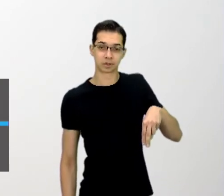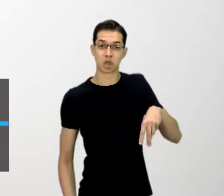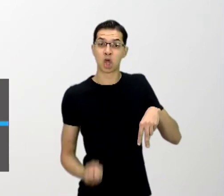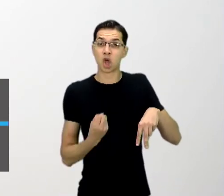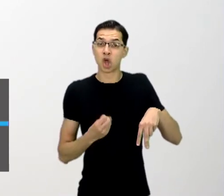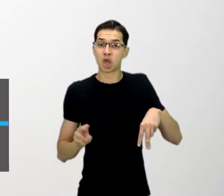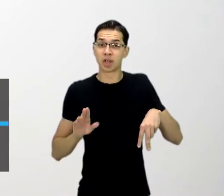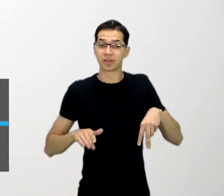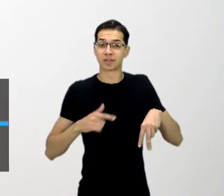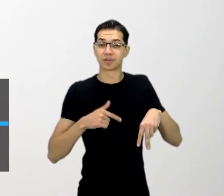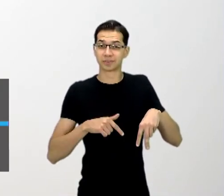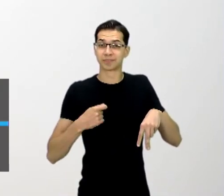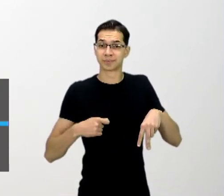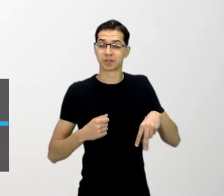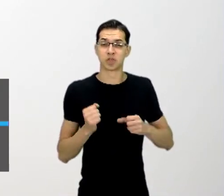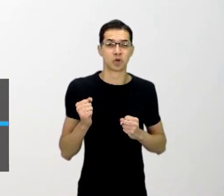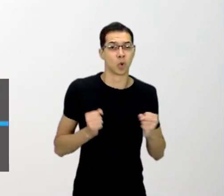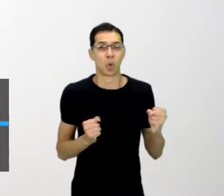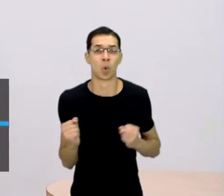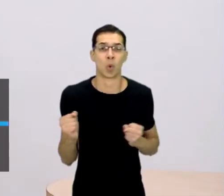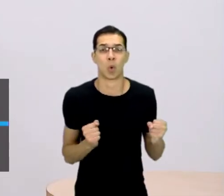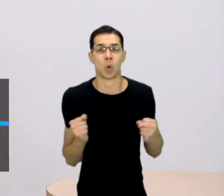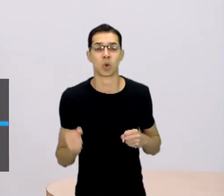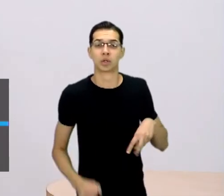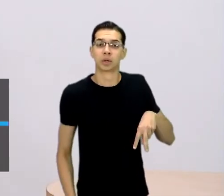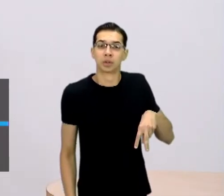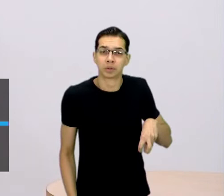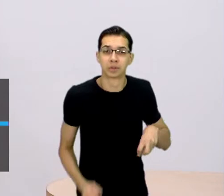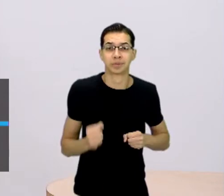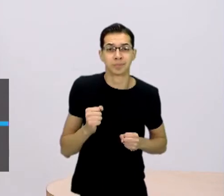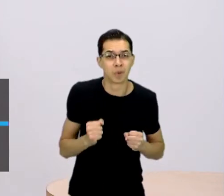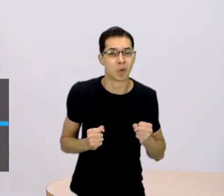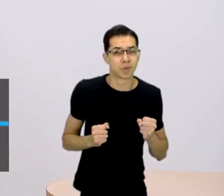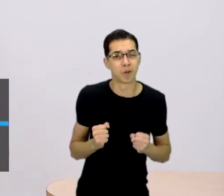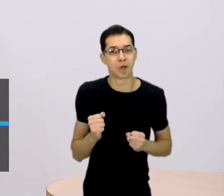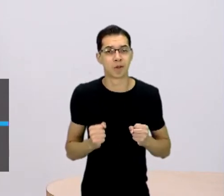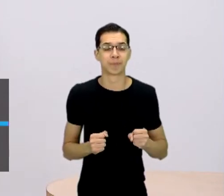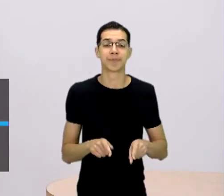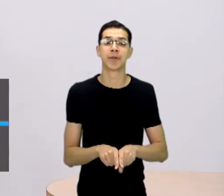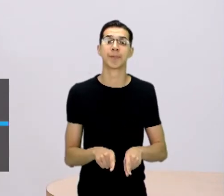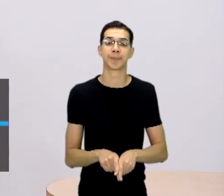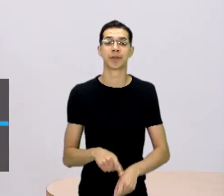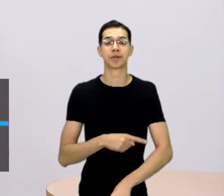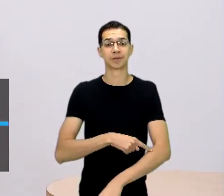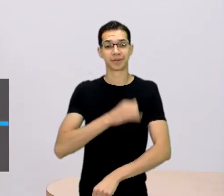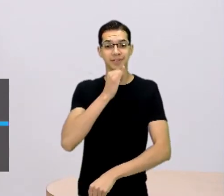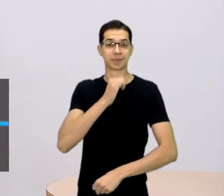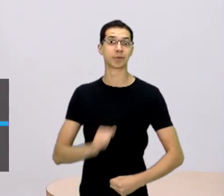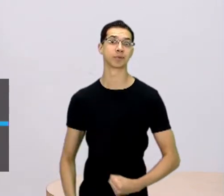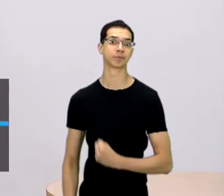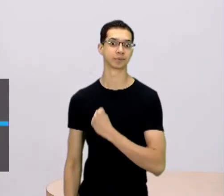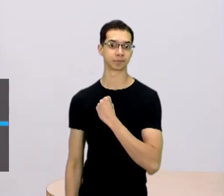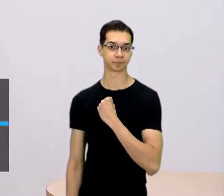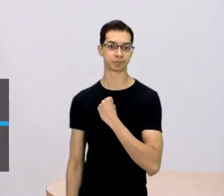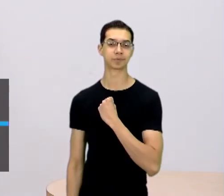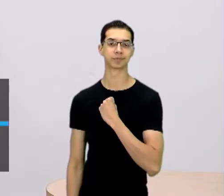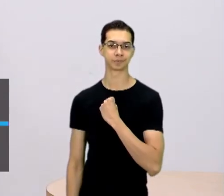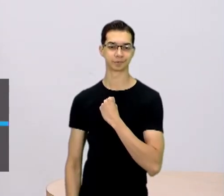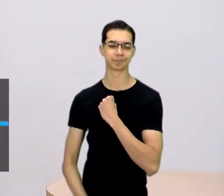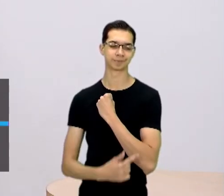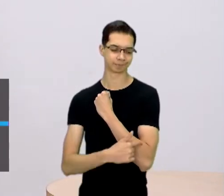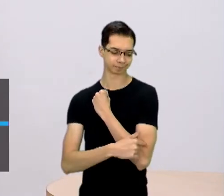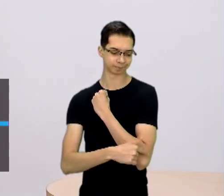fazer, olha só, essa movimentação, né? Olha, de esticar e dobrar o meu braço, e o cotovelo vai fazer,